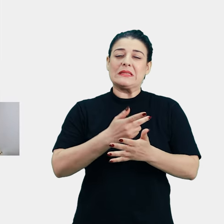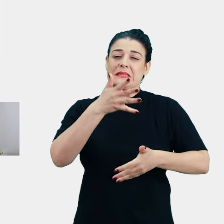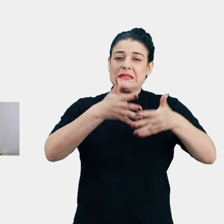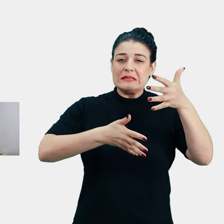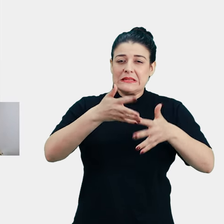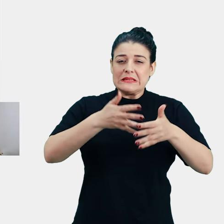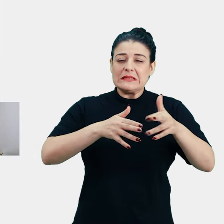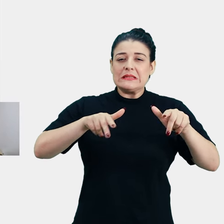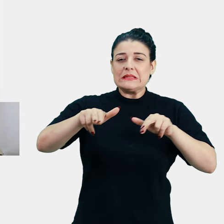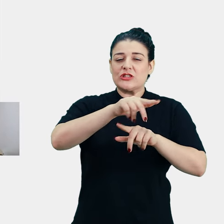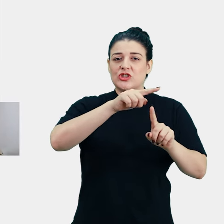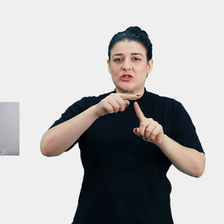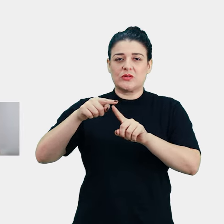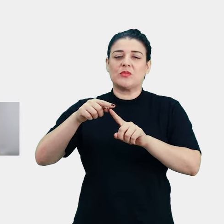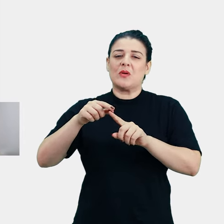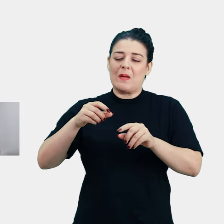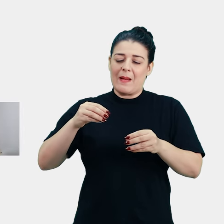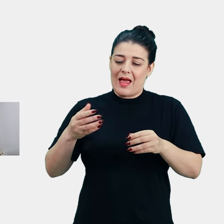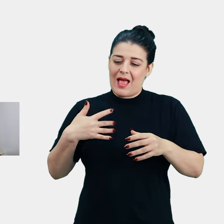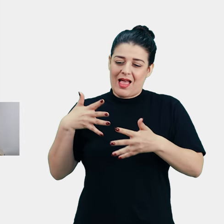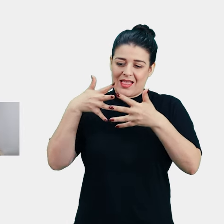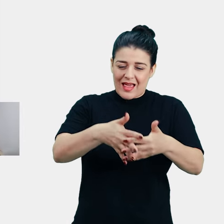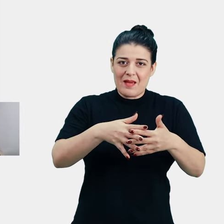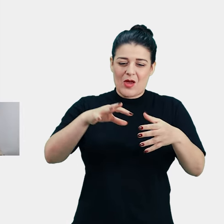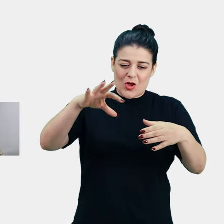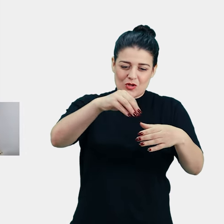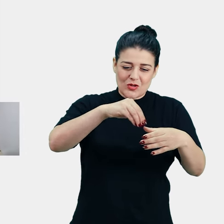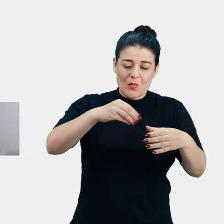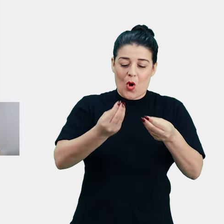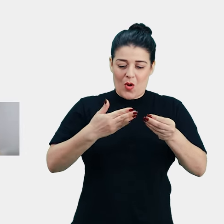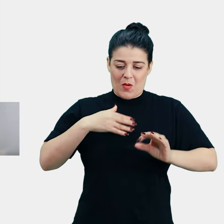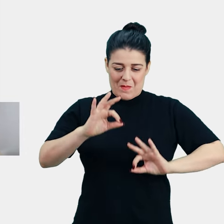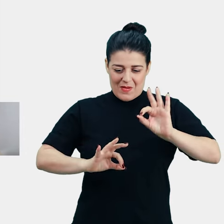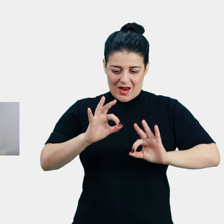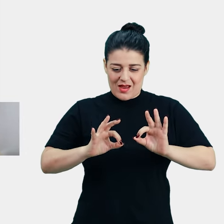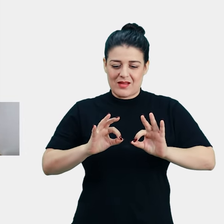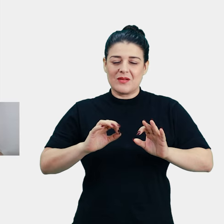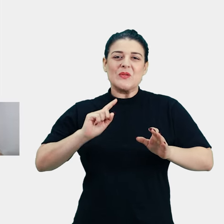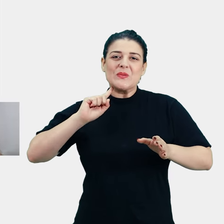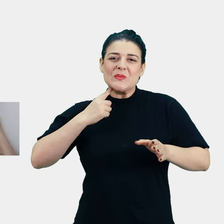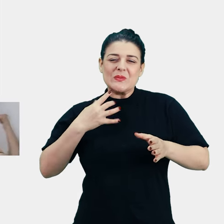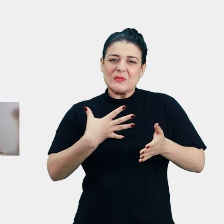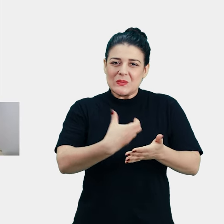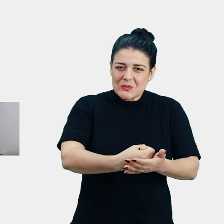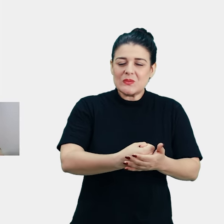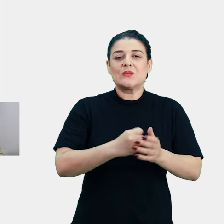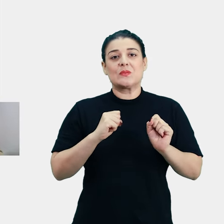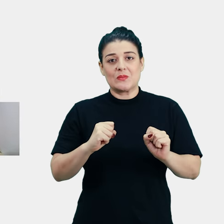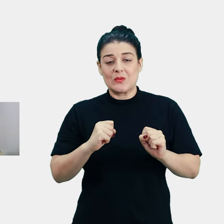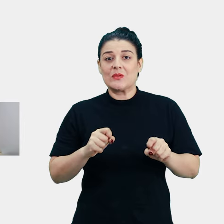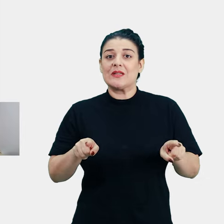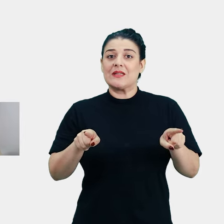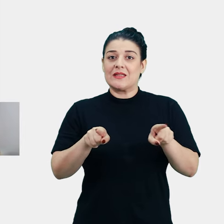né, diferente, que pode vir de solvente, da forma como você preparou a amostra, contaminante, tá? A gente tem presença